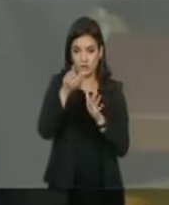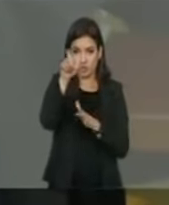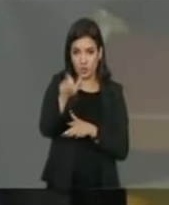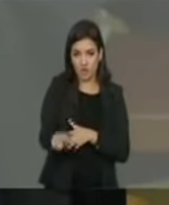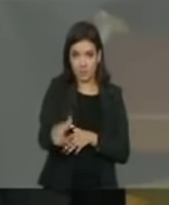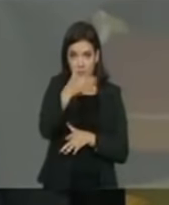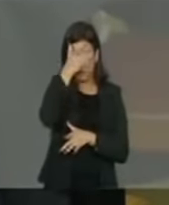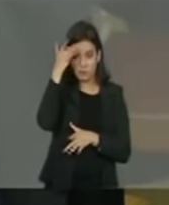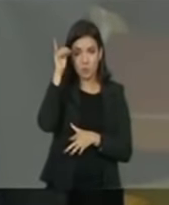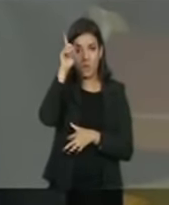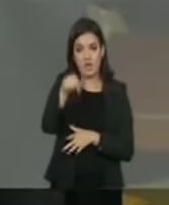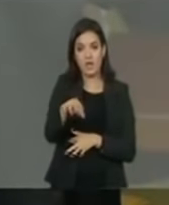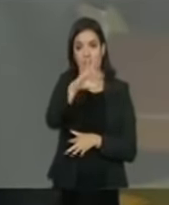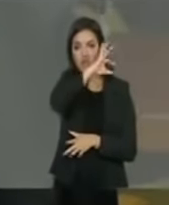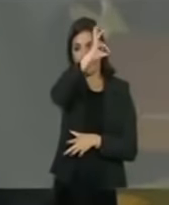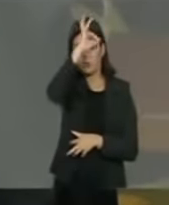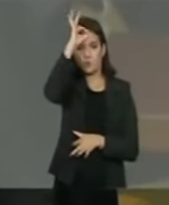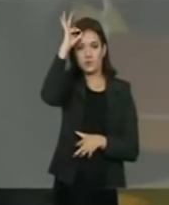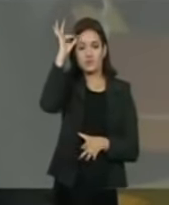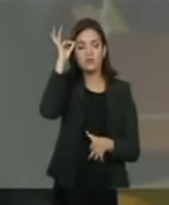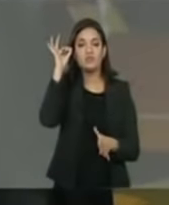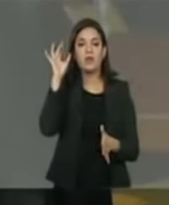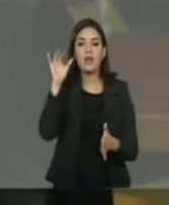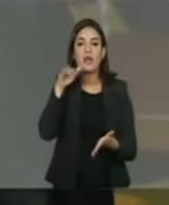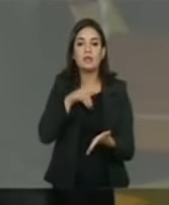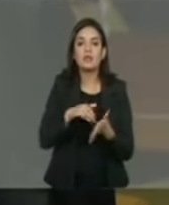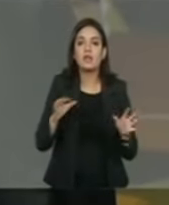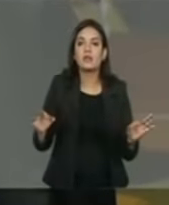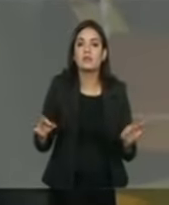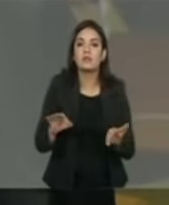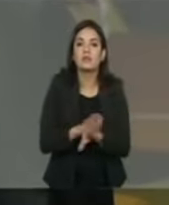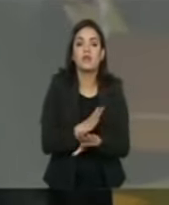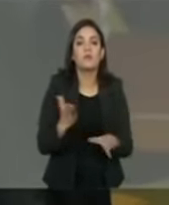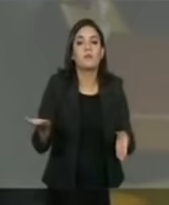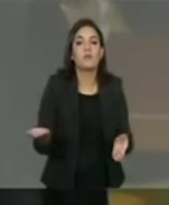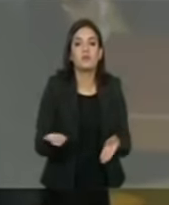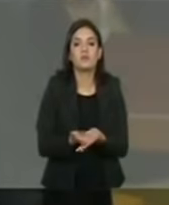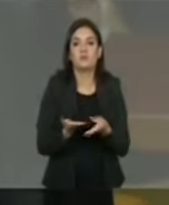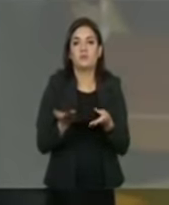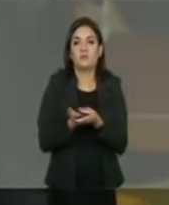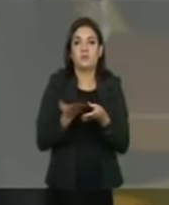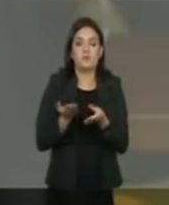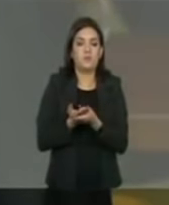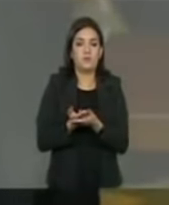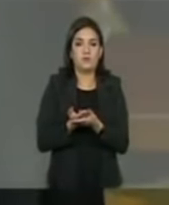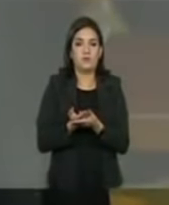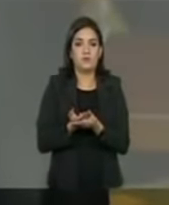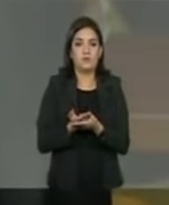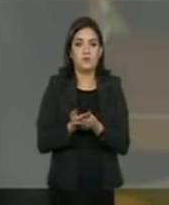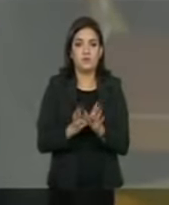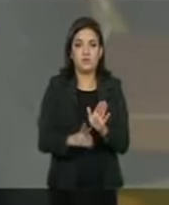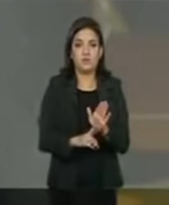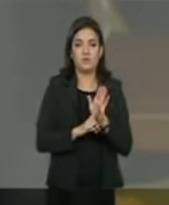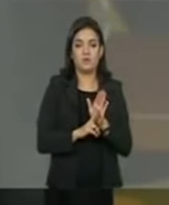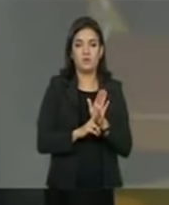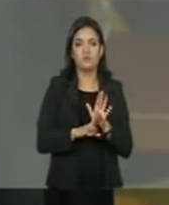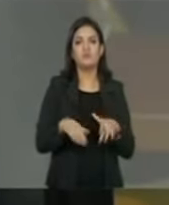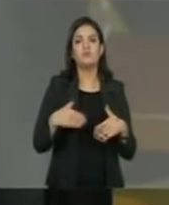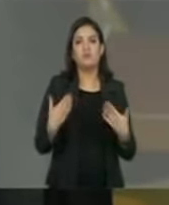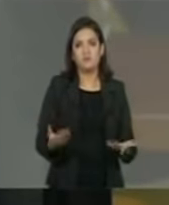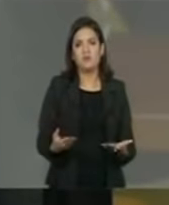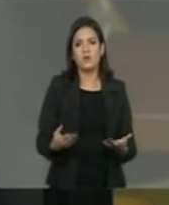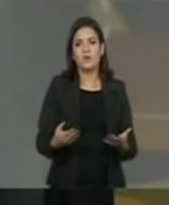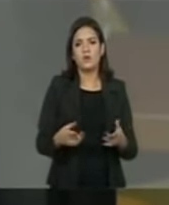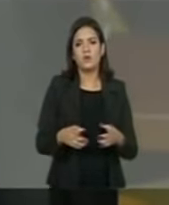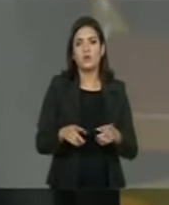3d julgado da sentença de condenação por isso nesse ponto comentando a própria constituição da república